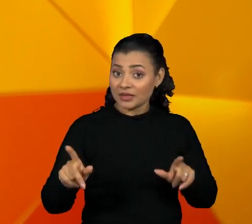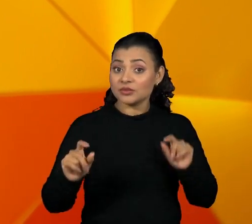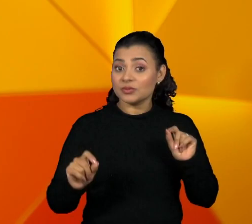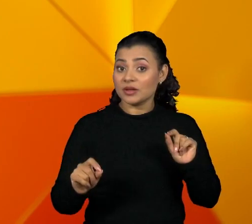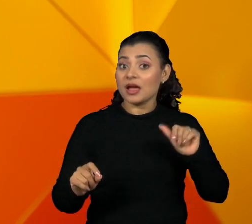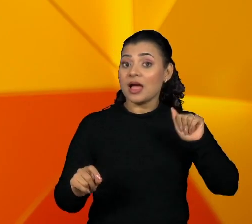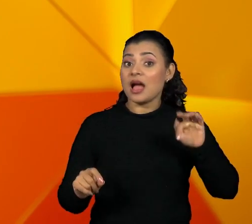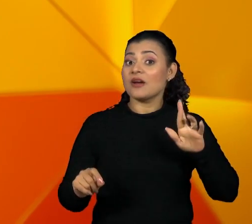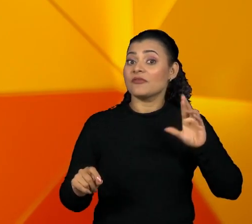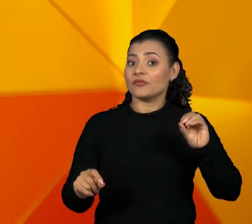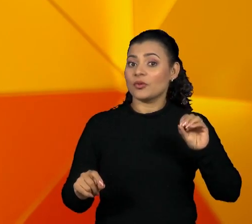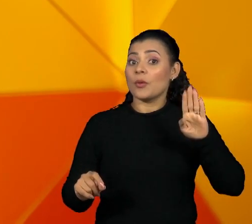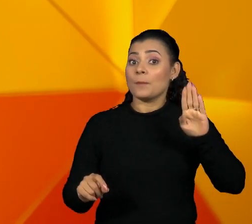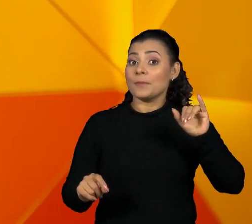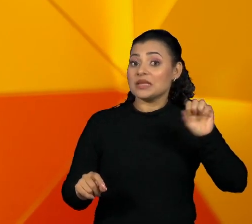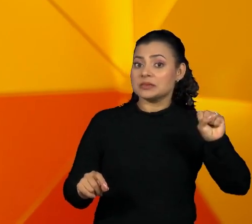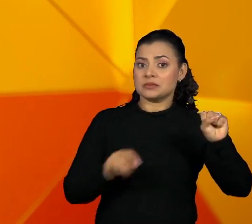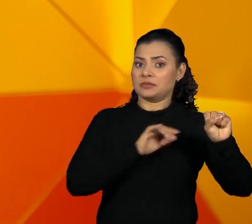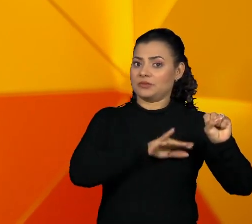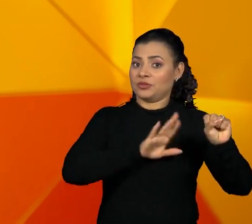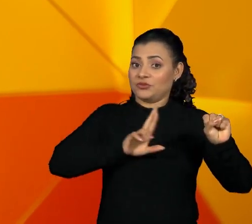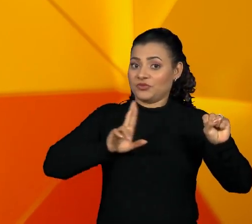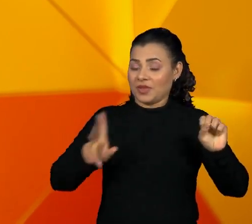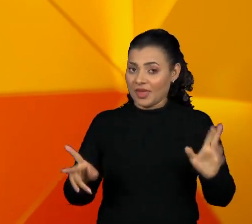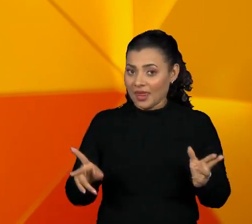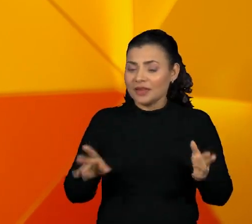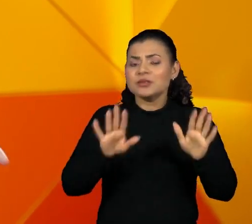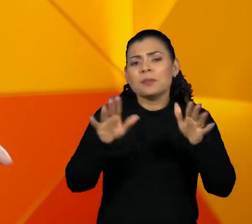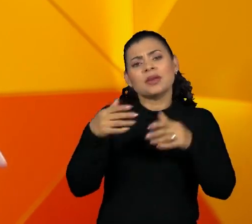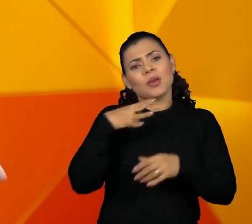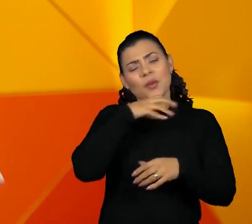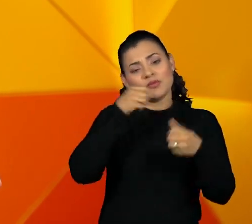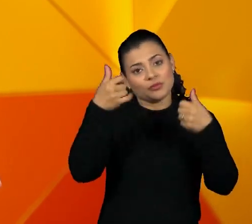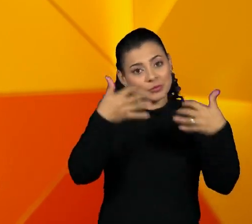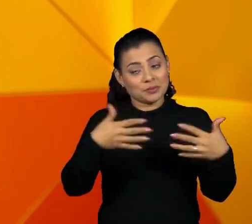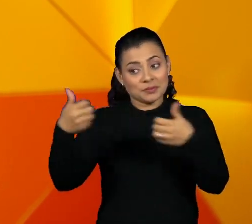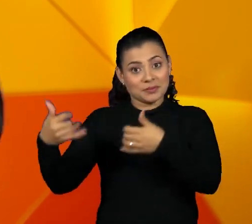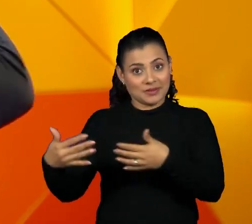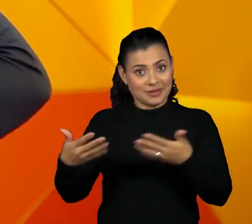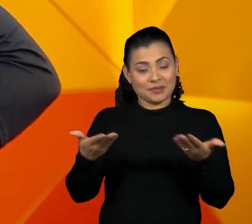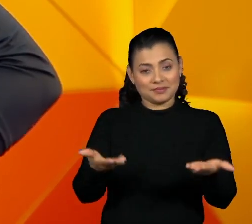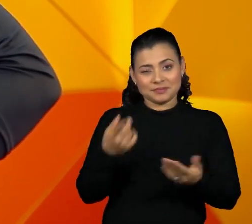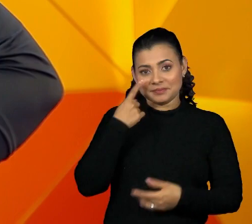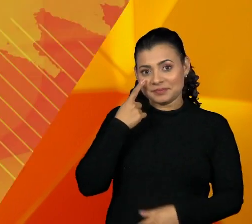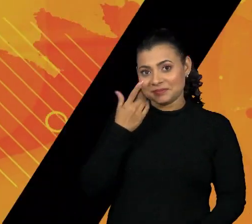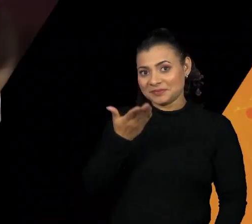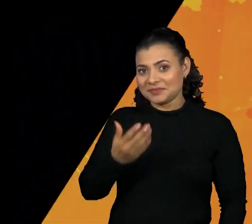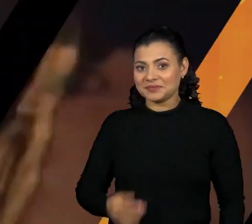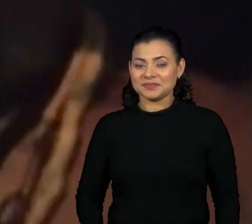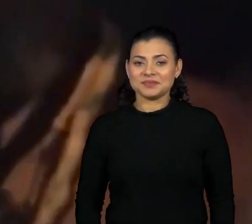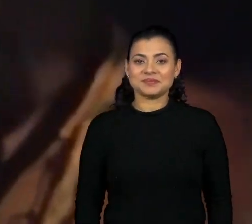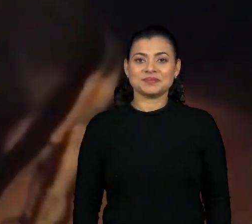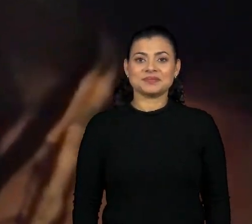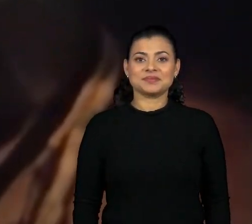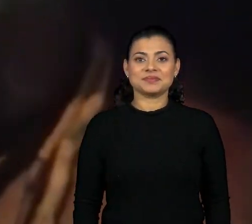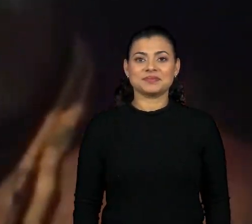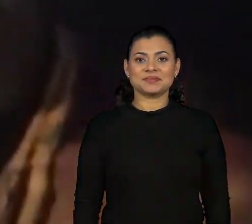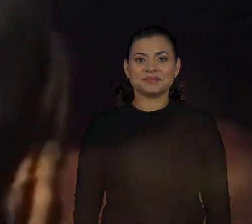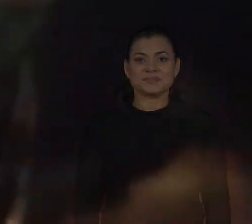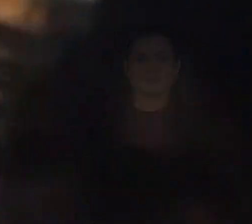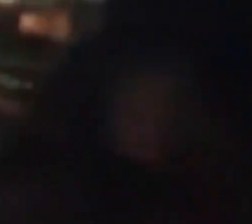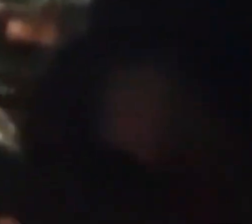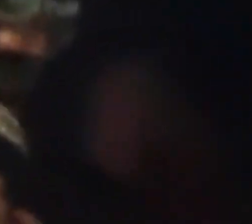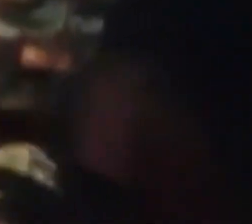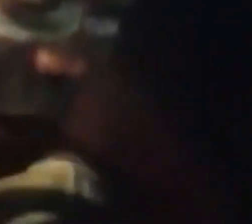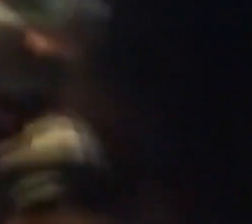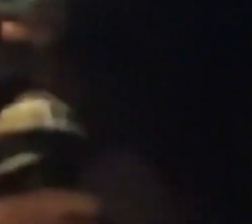com afrobeats. São coisas diferentes e lógico que a gente vai falar um pouco sobre isso para você. Dá só uma olhada. Elections to